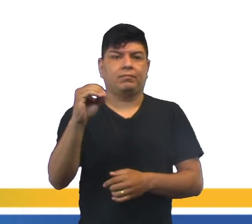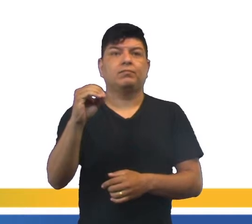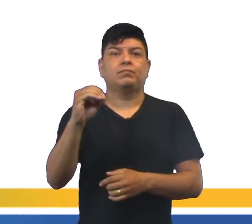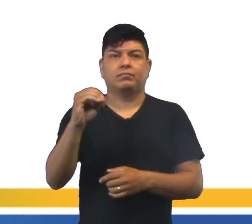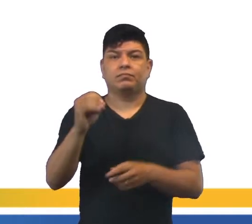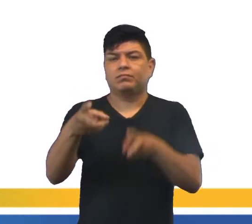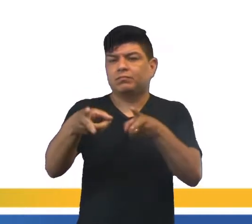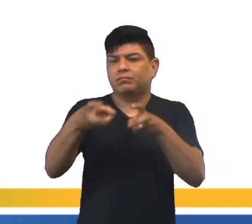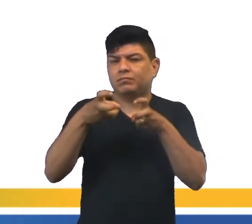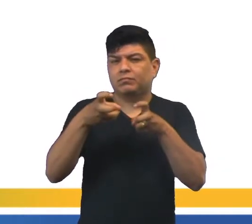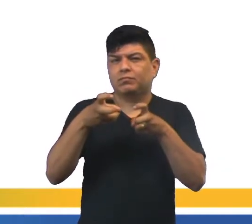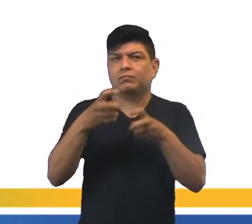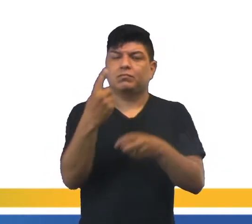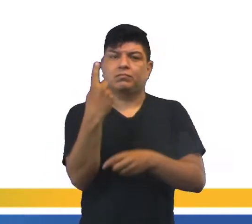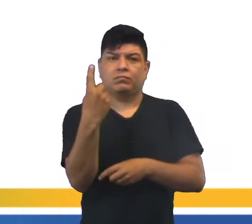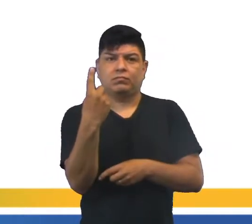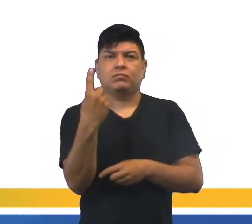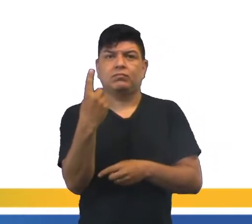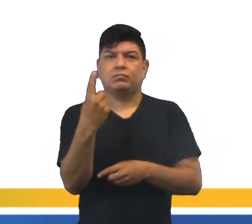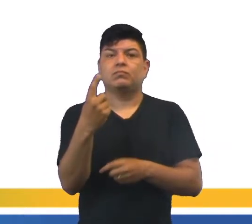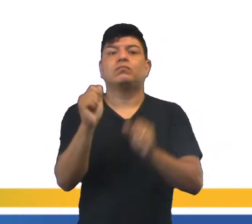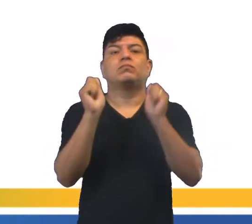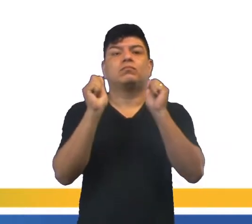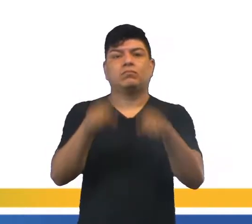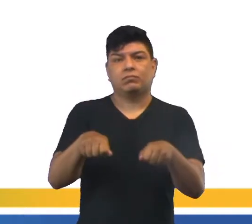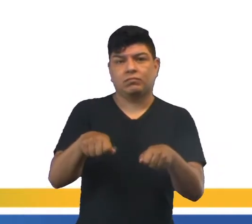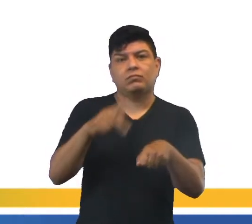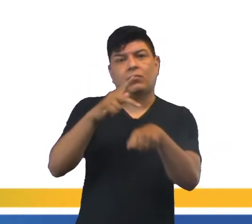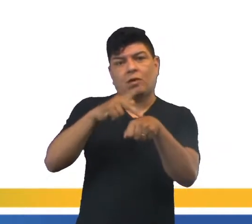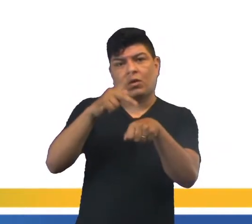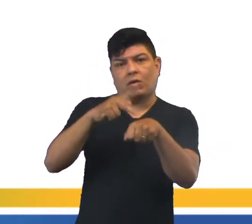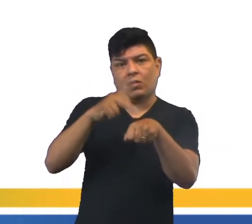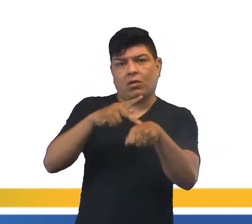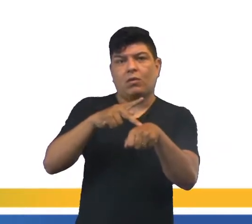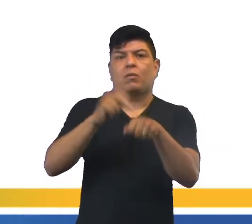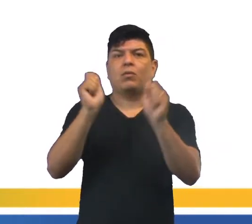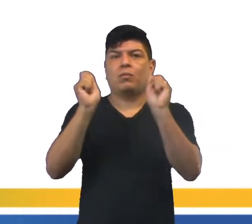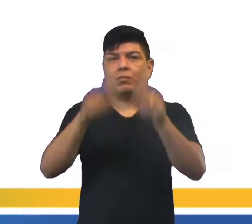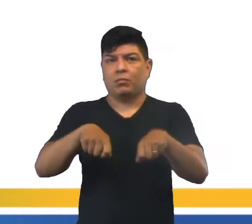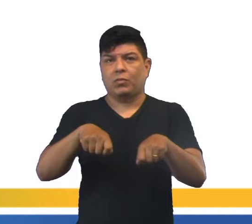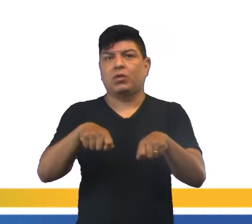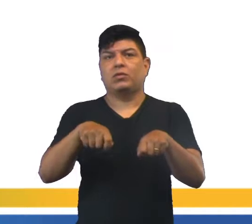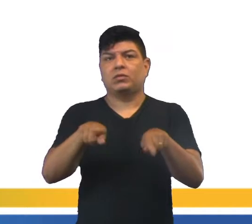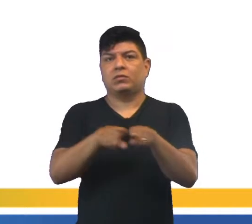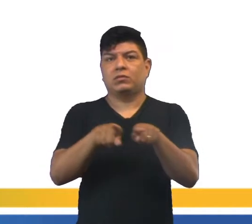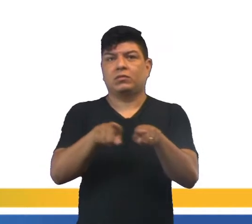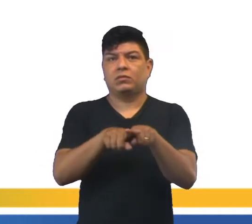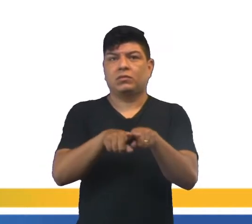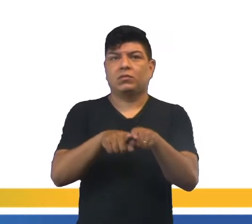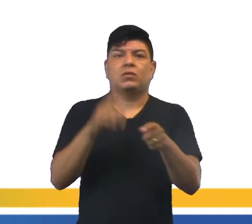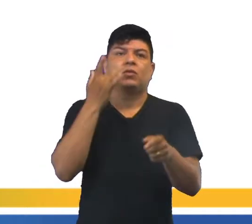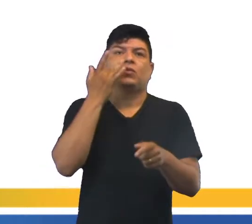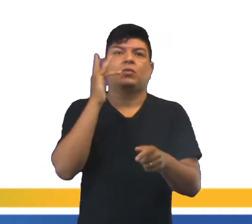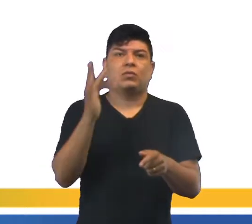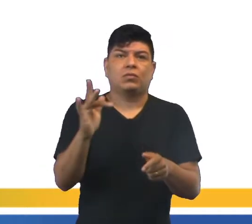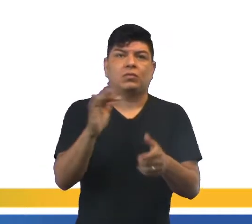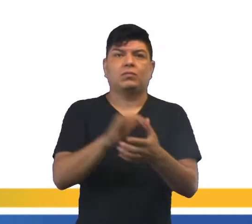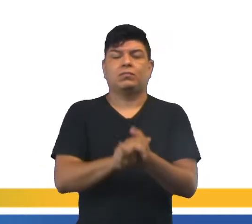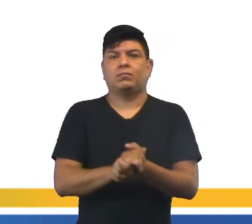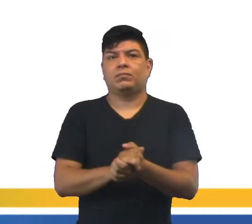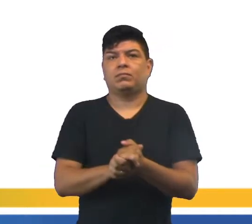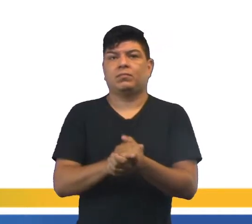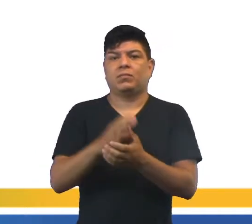você percebe que de um minério, você pode tirar de uma rocha, né? Você pode tirar, né, o ouro,